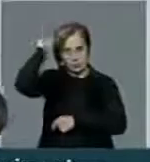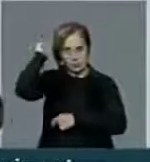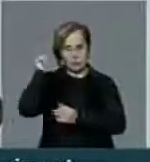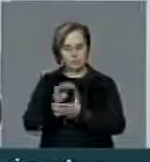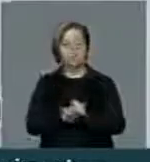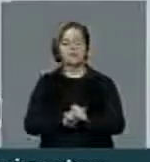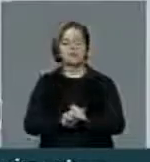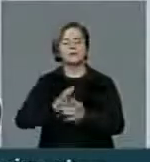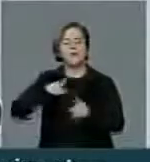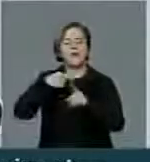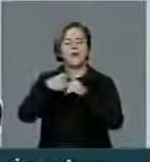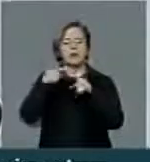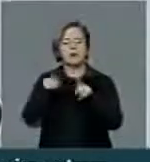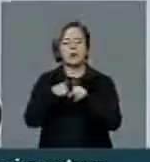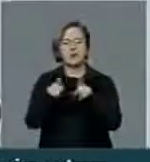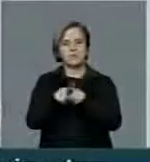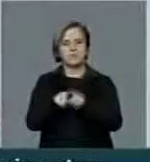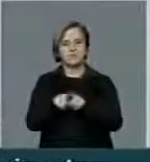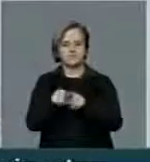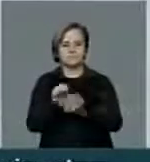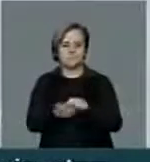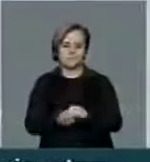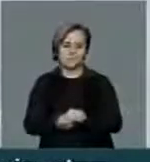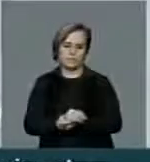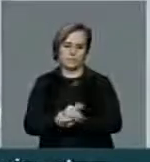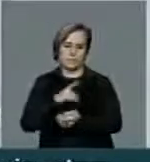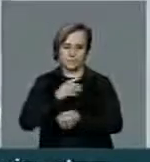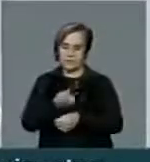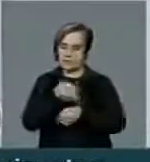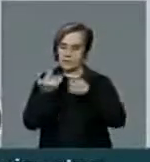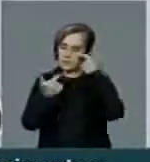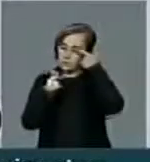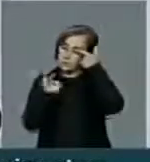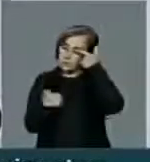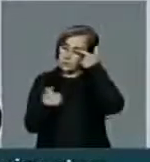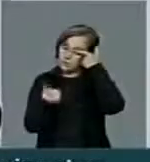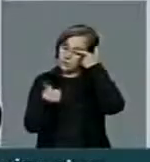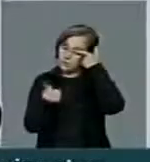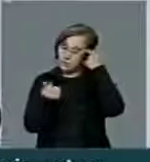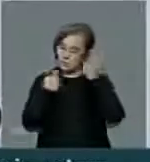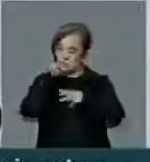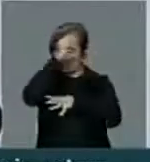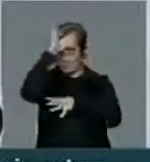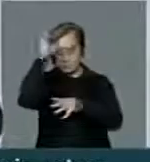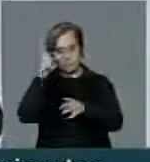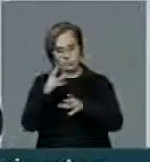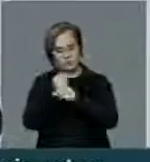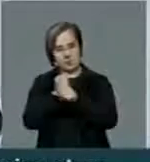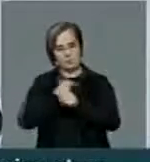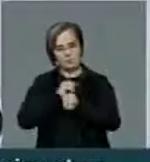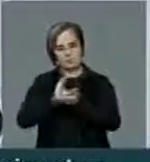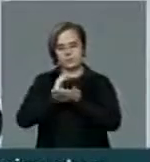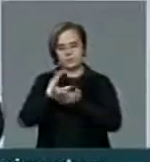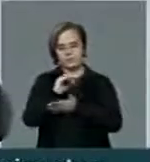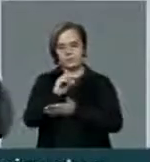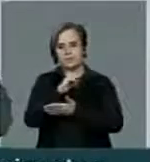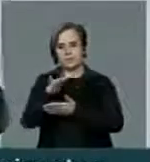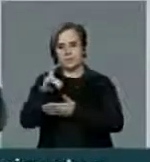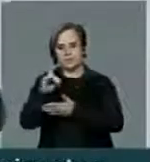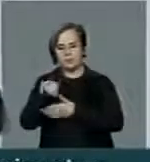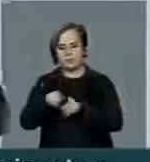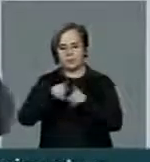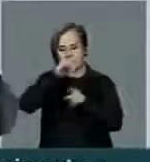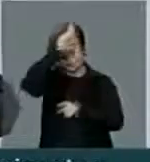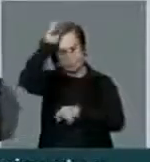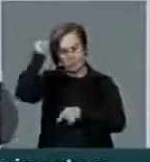Tá? Mais do que isso, nós estamos também outros recursos além do Fundo Amazônia. Recurso para o Cerrado e para o Cerrado Amazônia foram